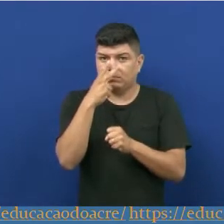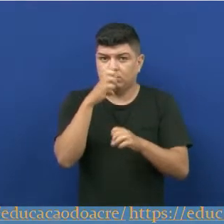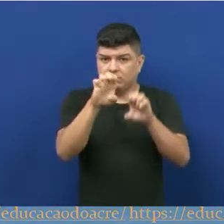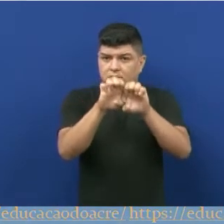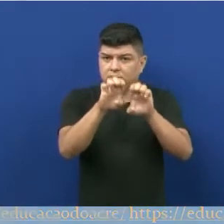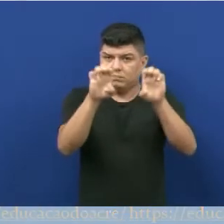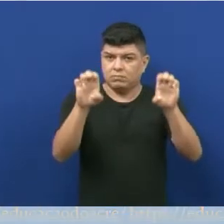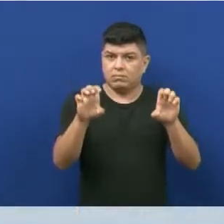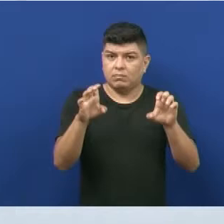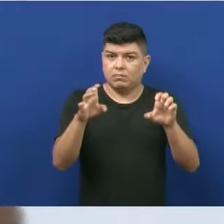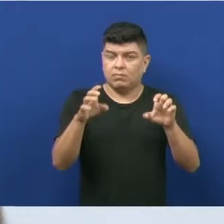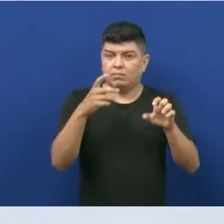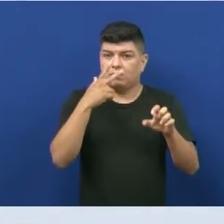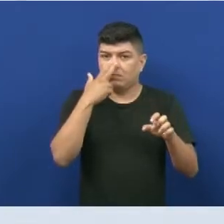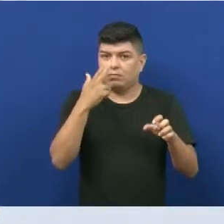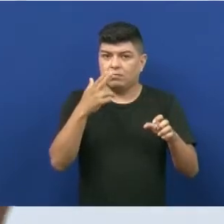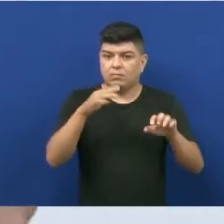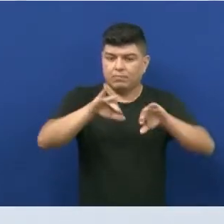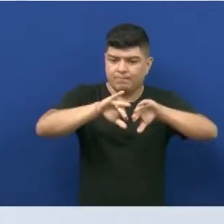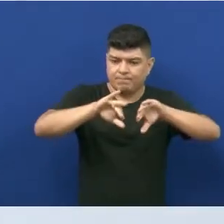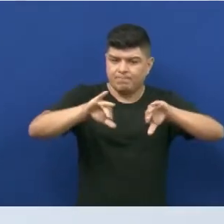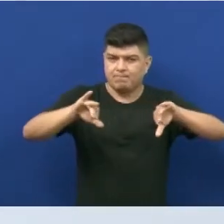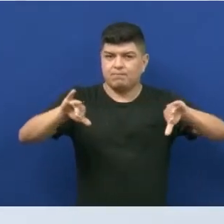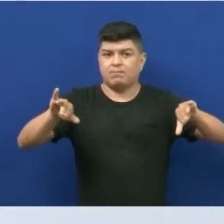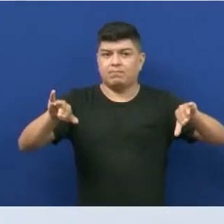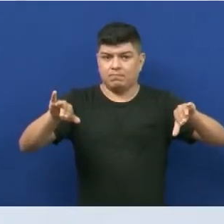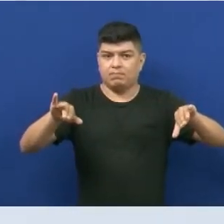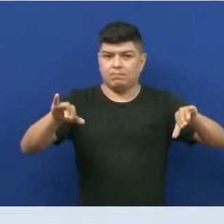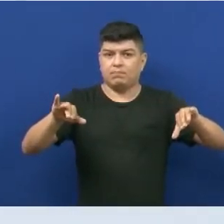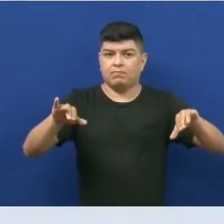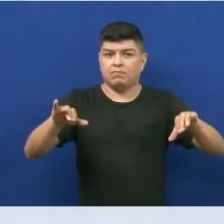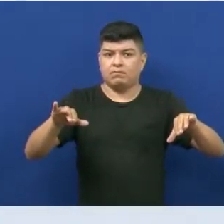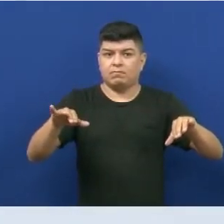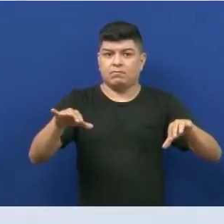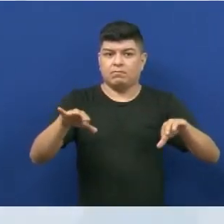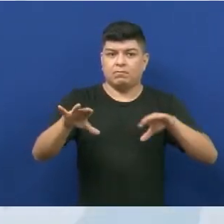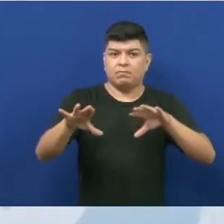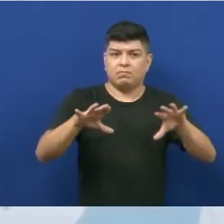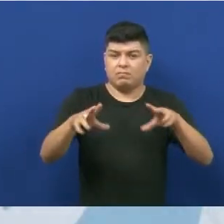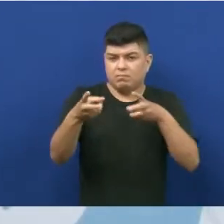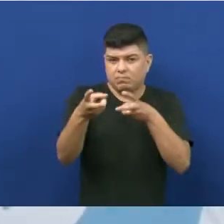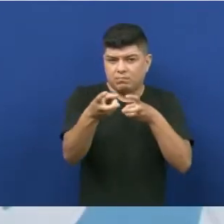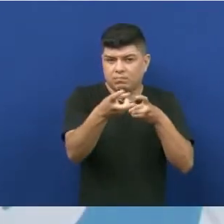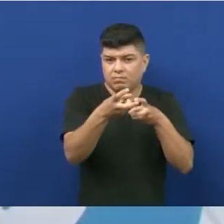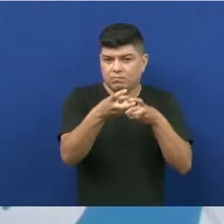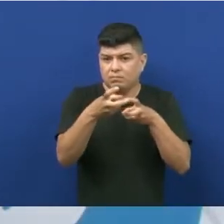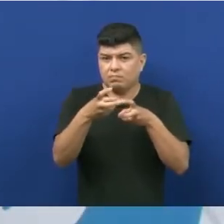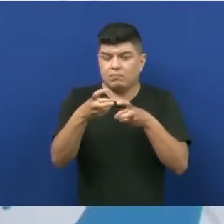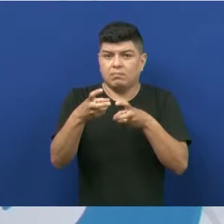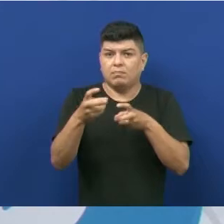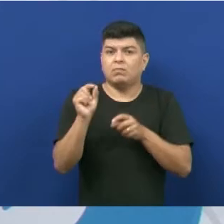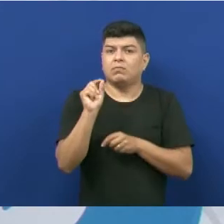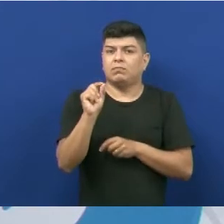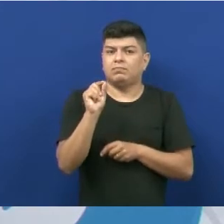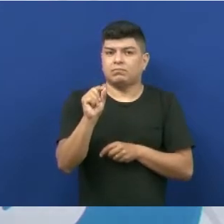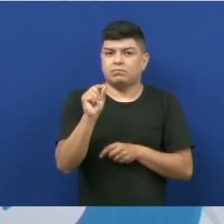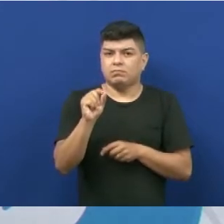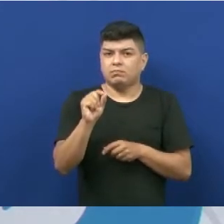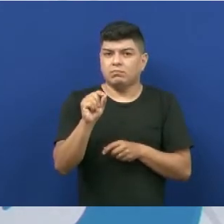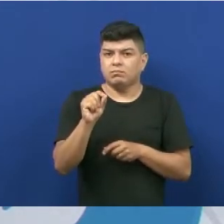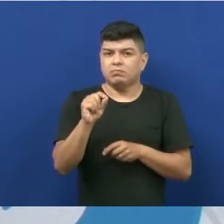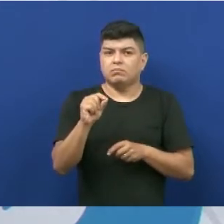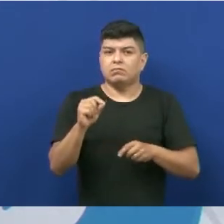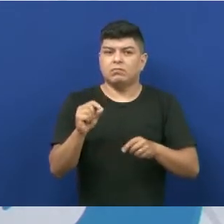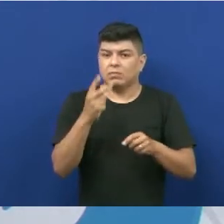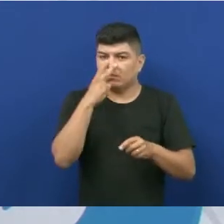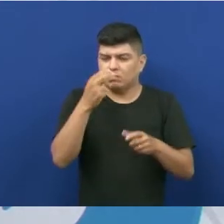estrutura elas vão ficando mais separadas uma da outra, e o que a gente acaba percebendo à nossa volta é que as dimensões do